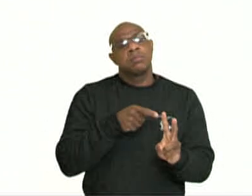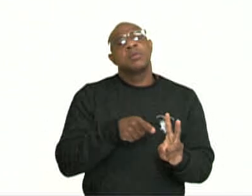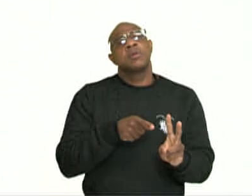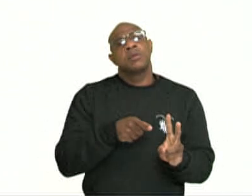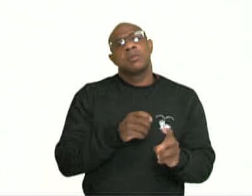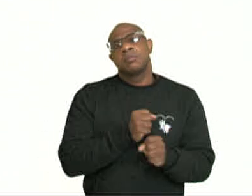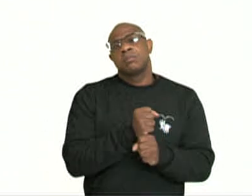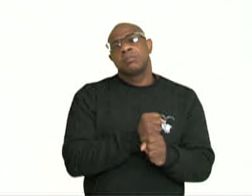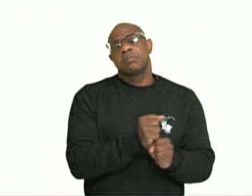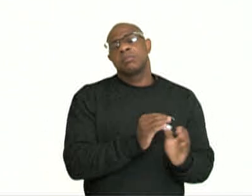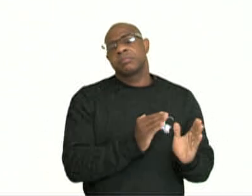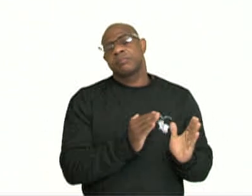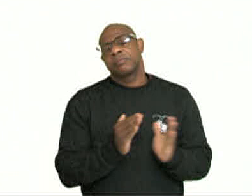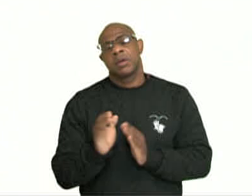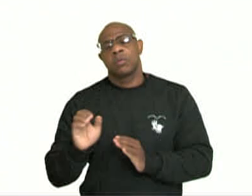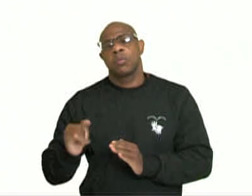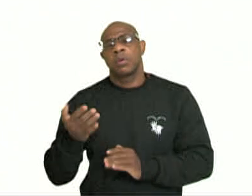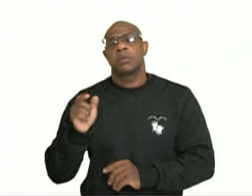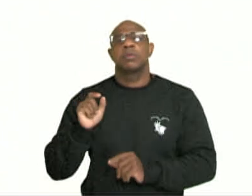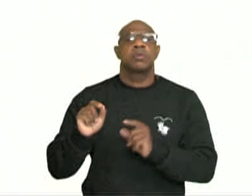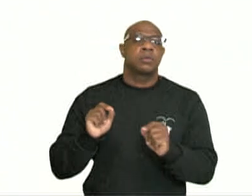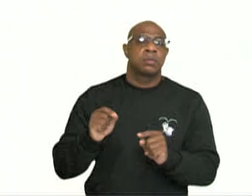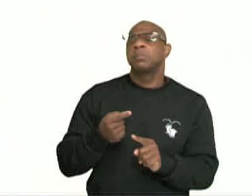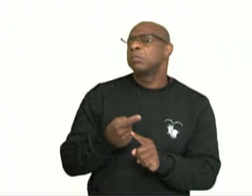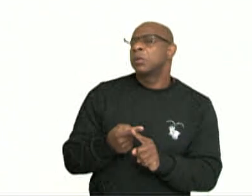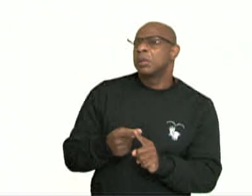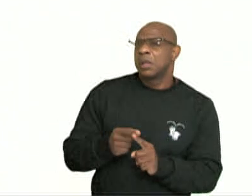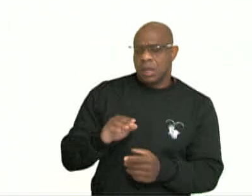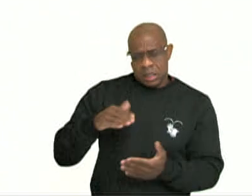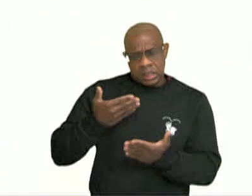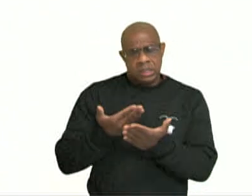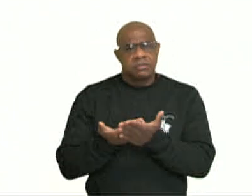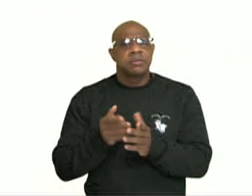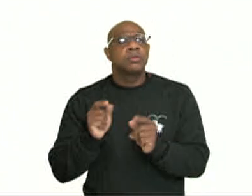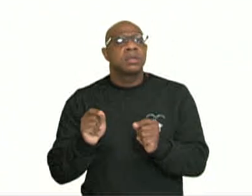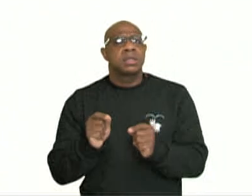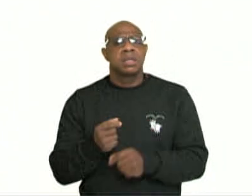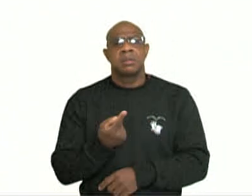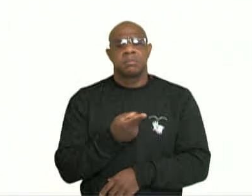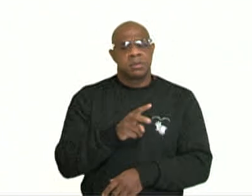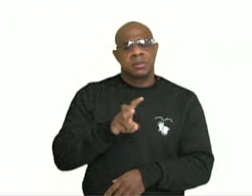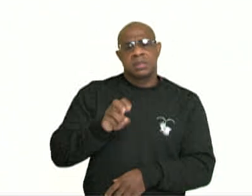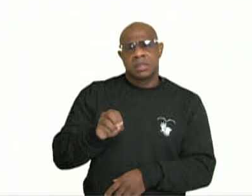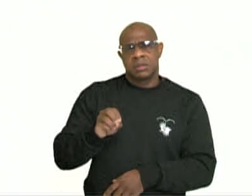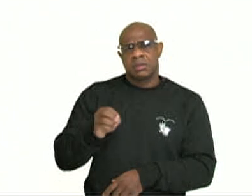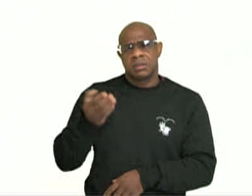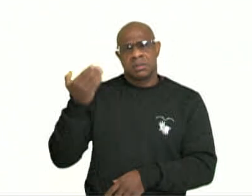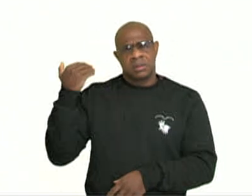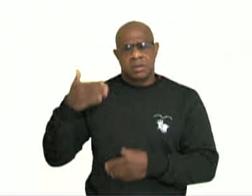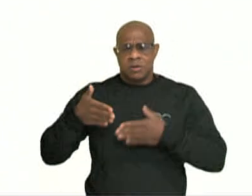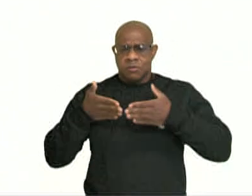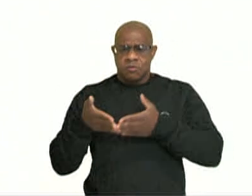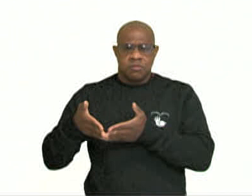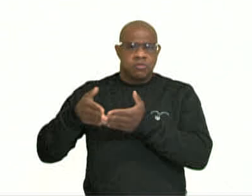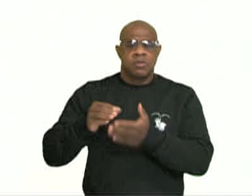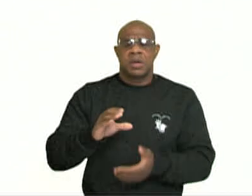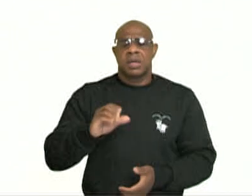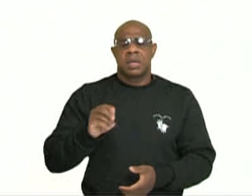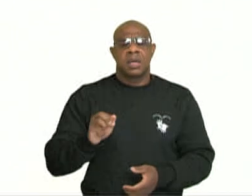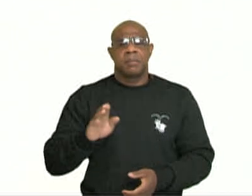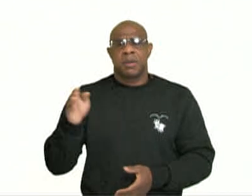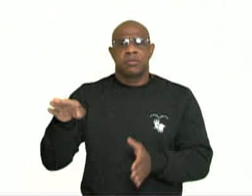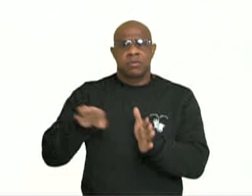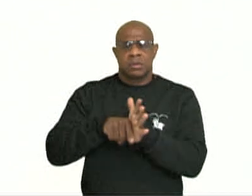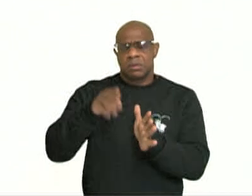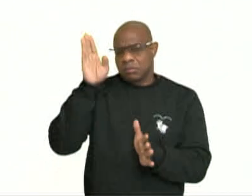nós vamos discutir um pouquinho aqui. Por quê, professor? Porque acredita-se que em 1500, quando Cabral chegou ao